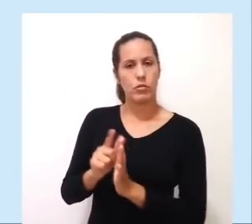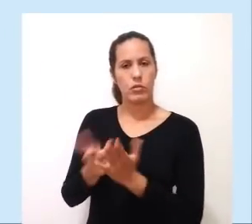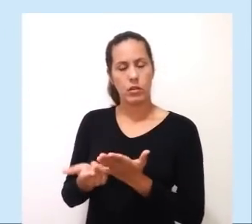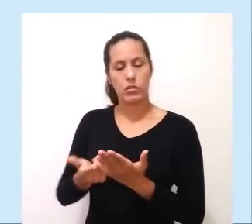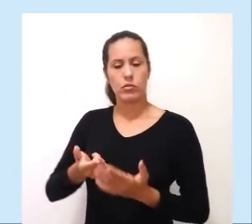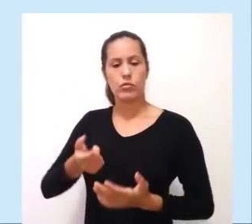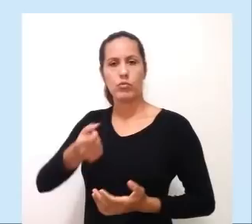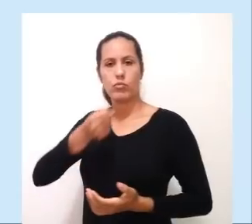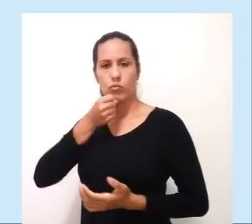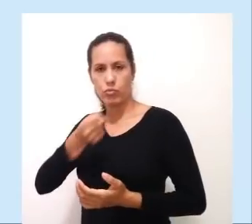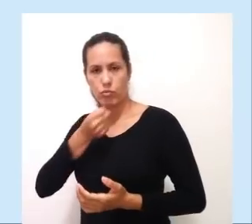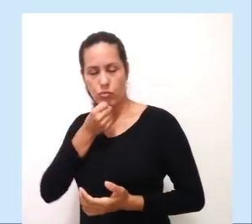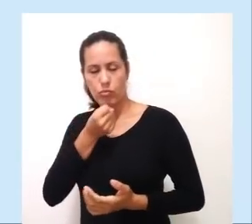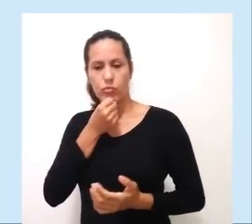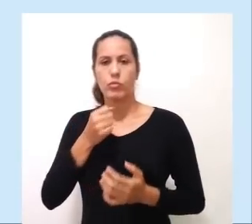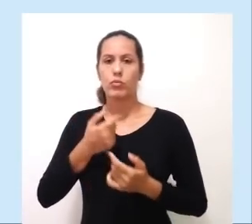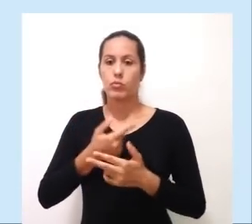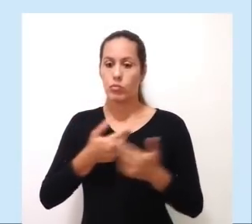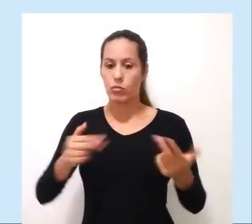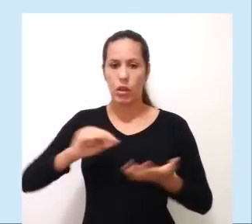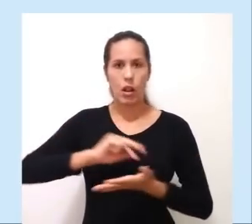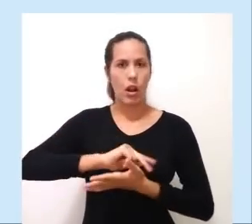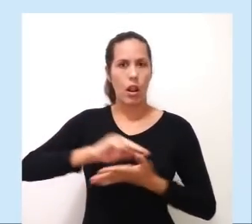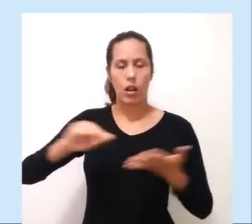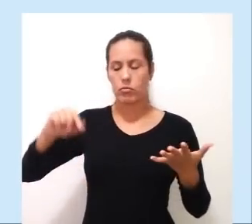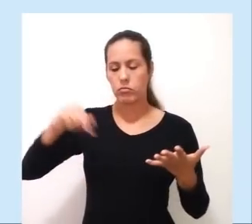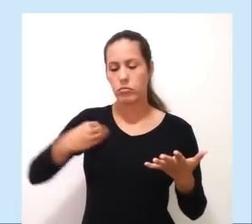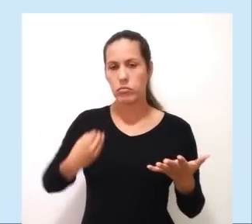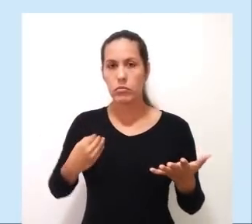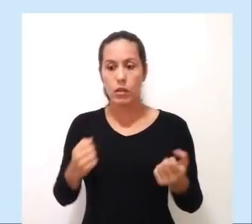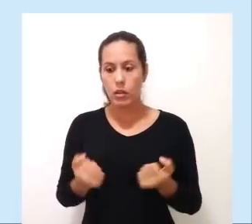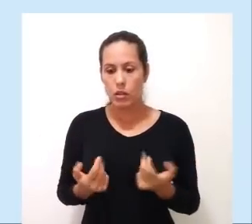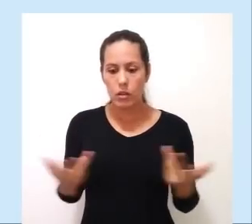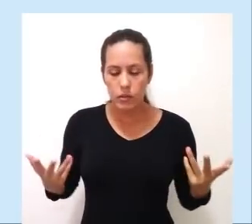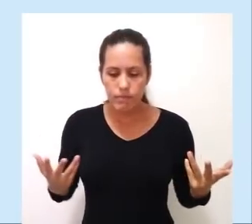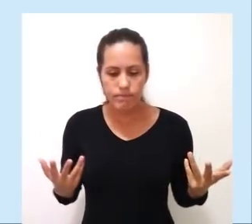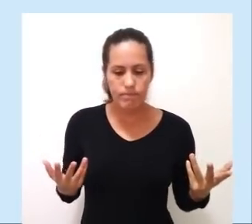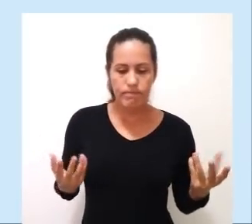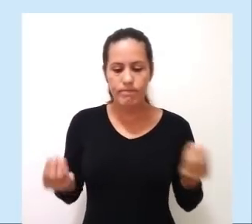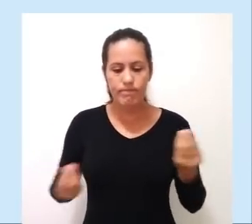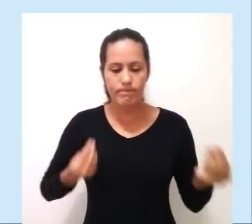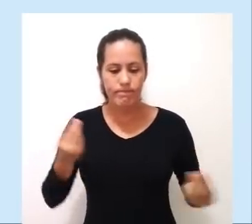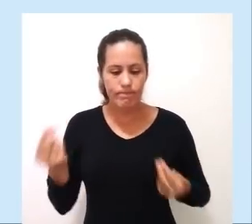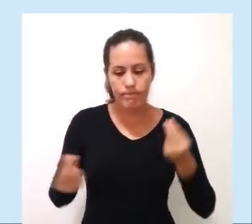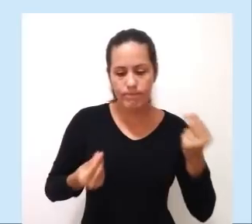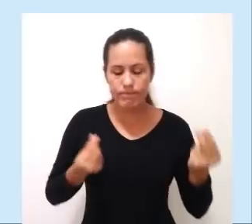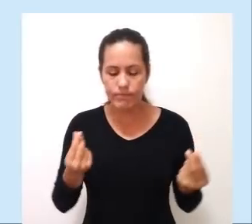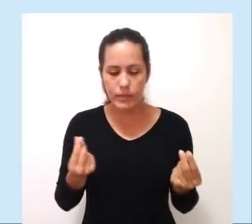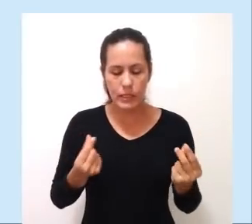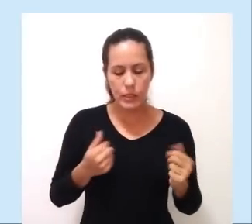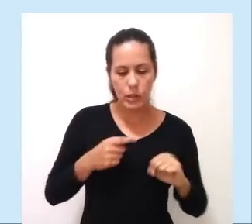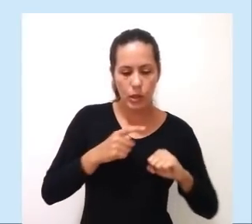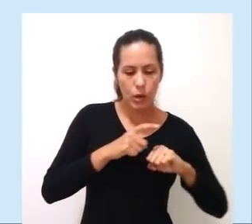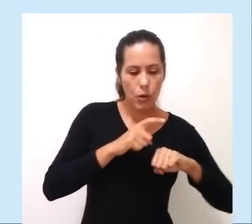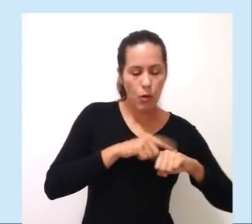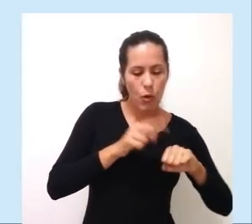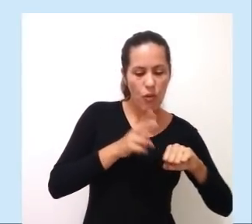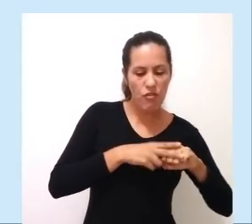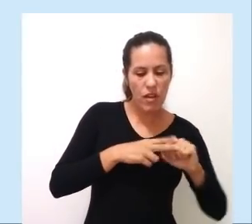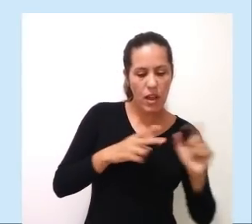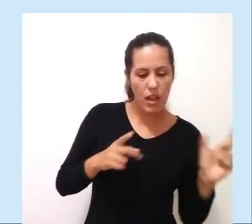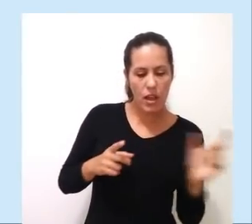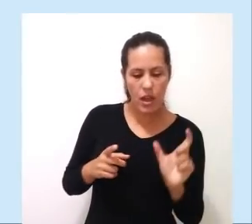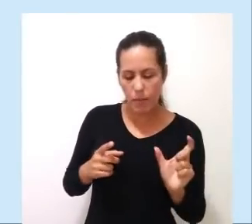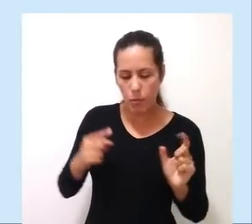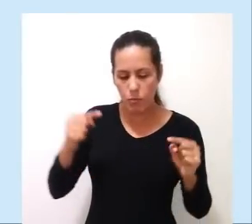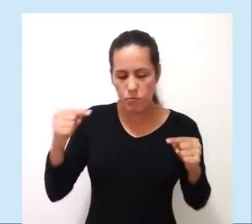a reportagem, como abordar um assunto. De repente, nós temos isso e vamos... Qual o tempo